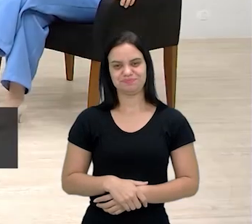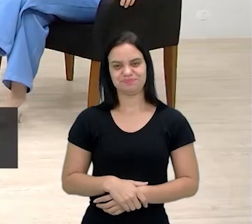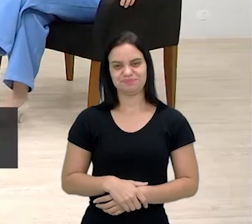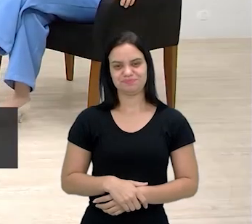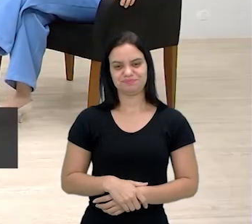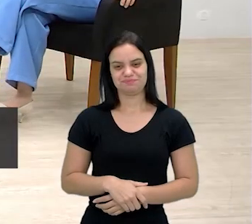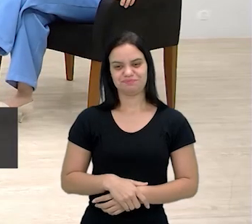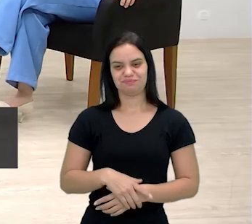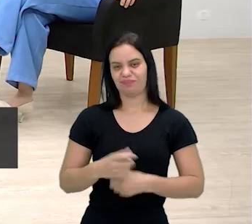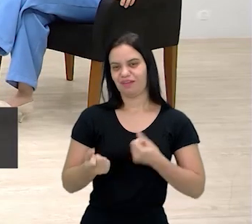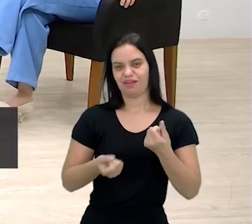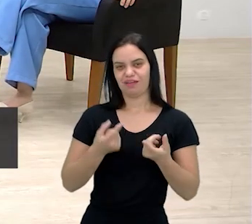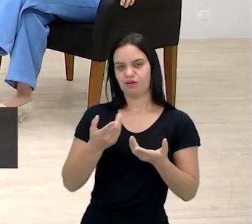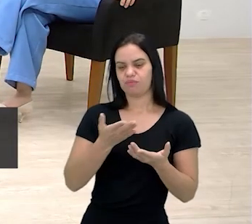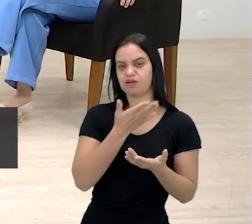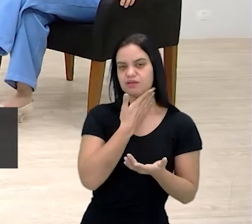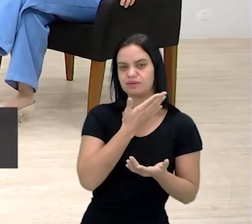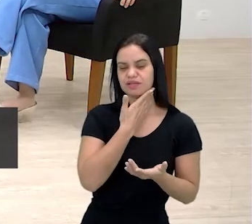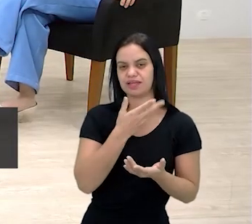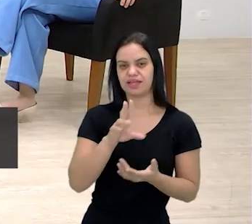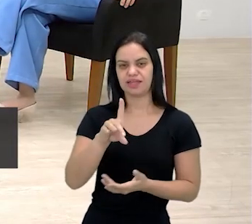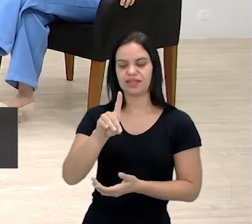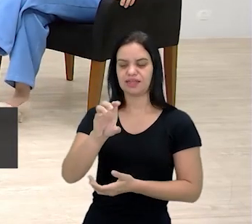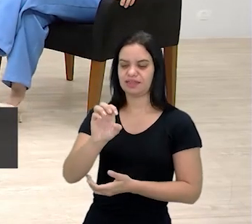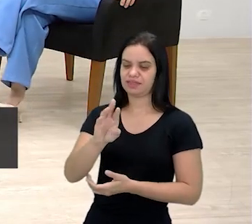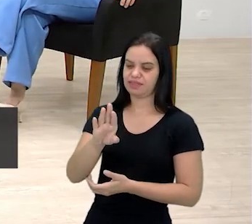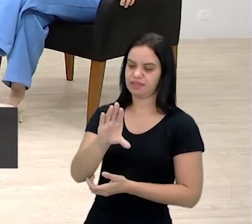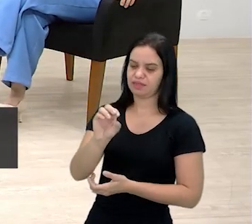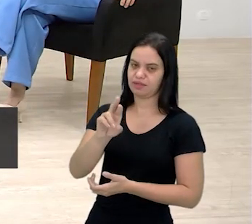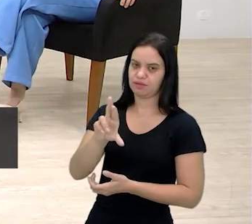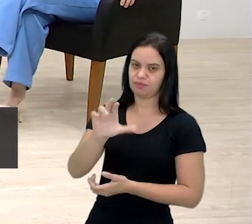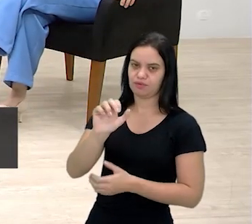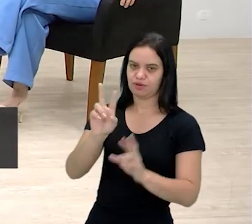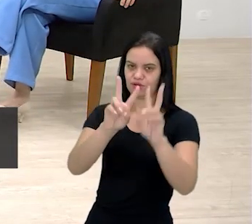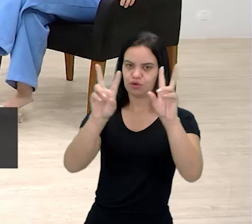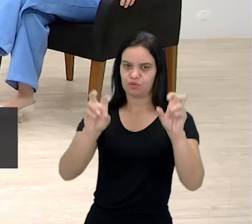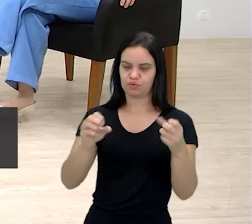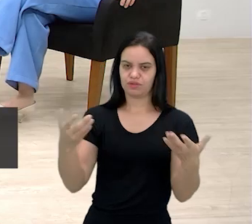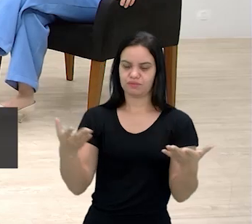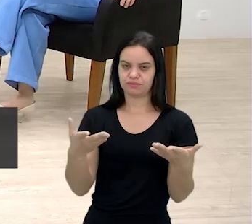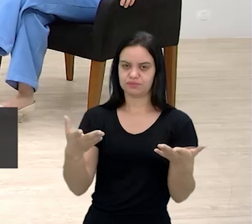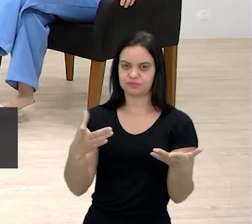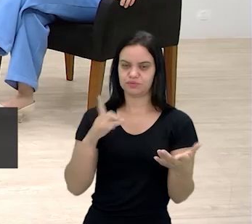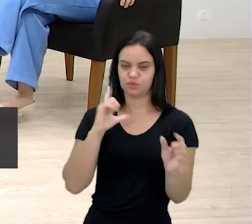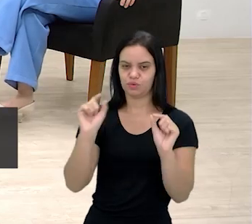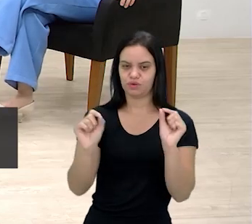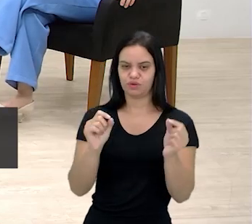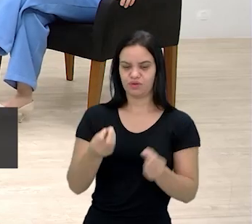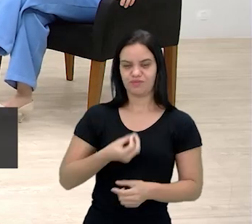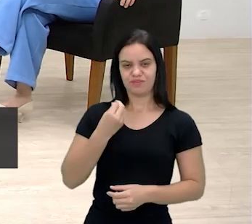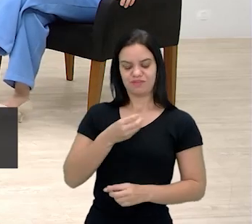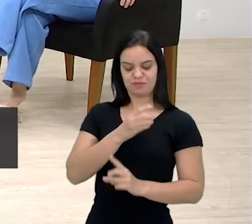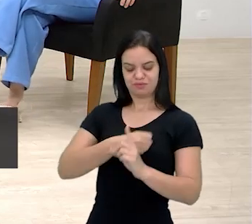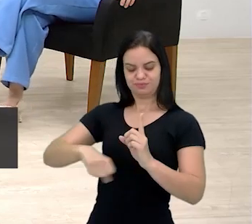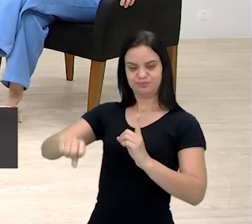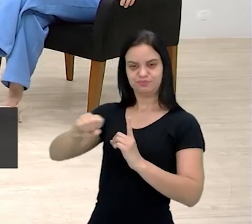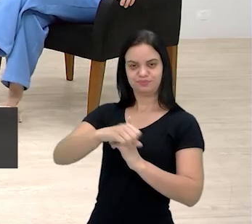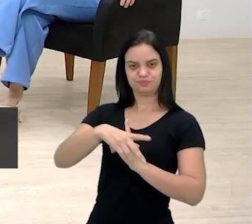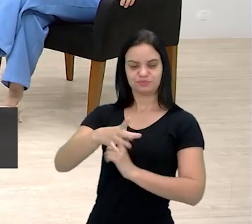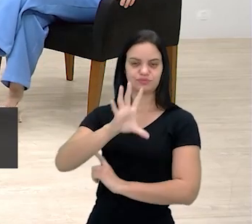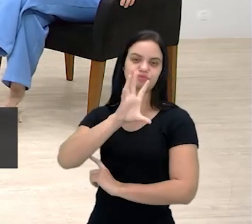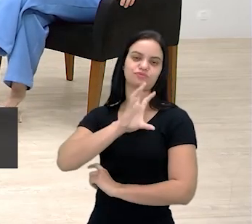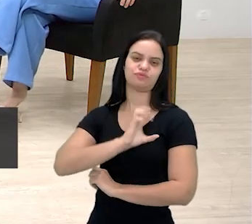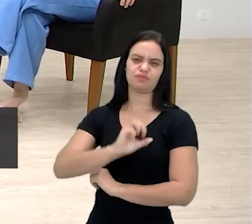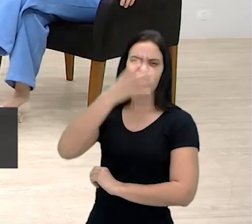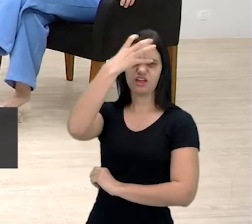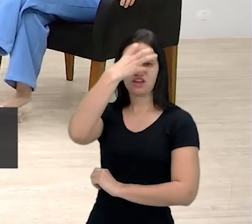Algumas contribuições aqui do chat. Débora Simone, romance com um tema atual, pois ainda vivemos em uma sociedade onde o amor